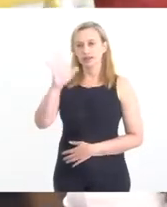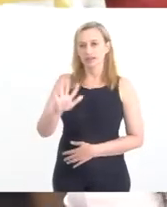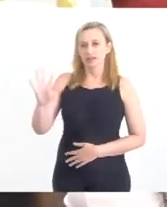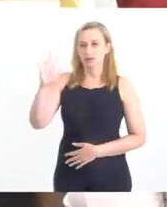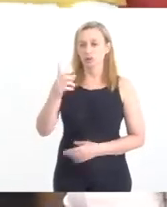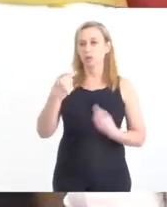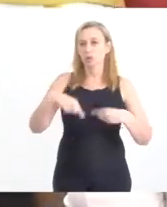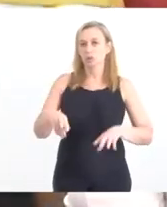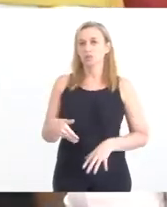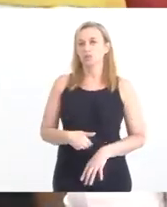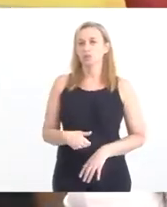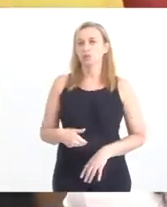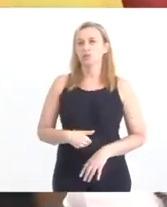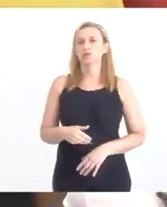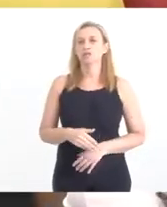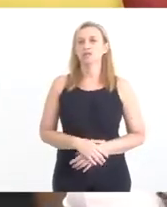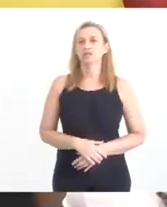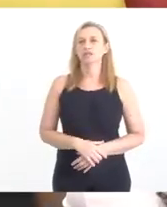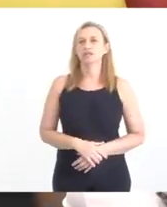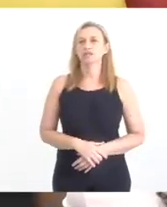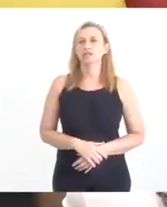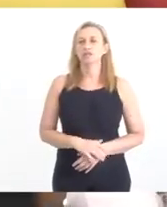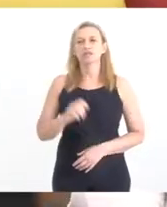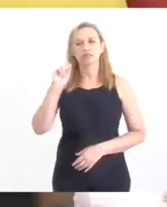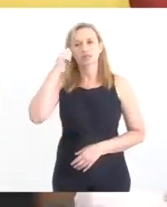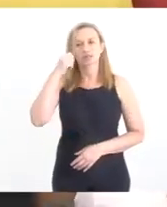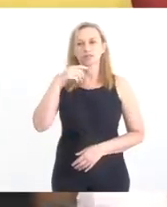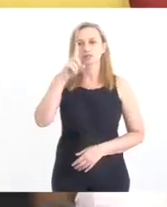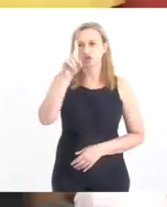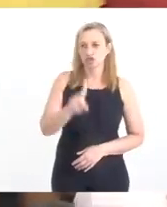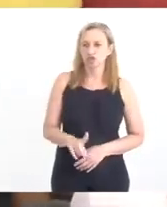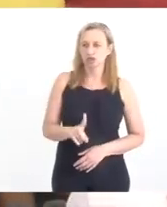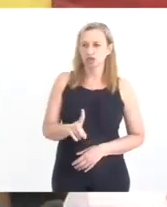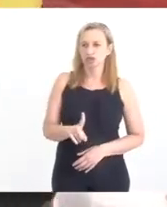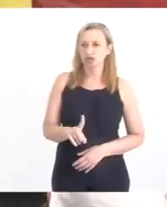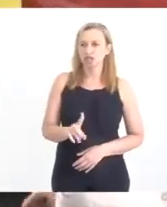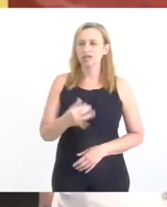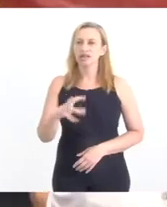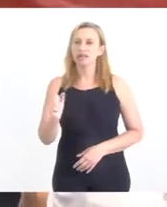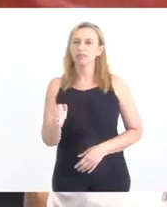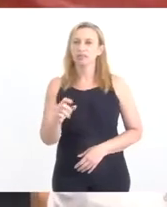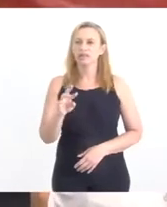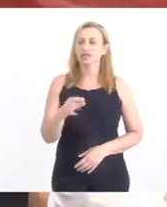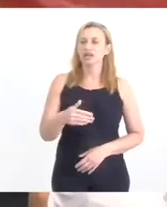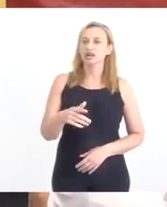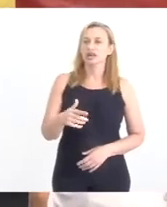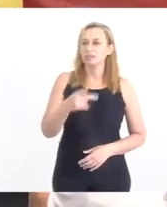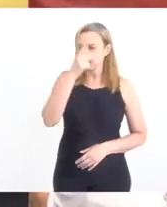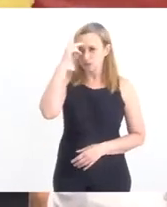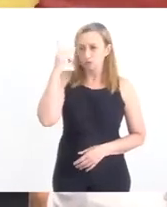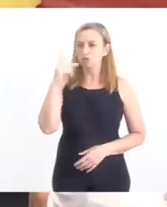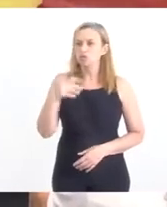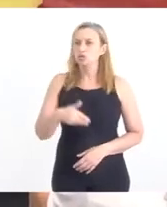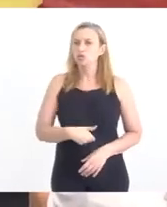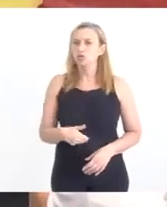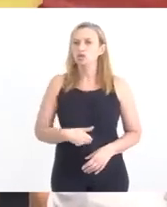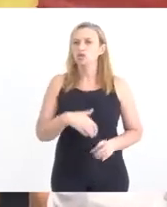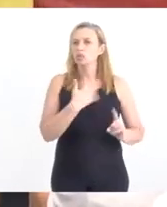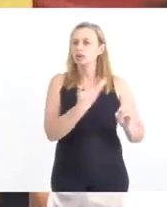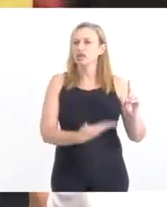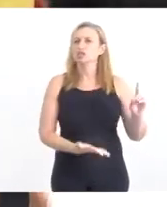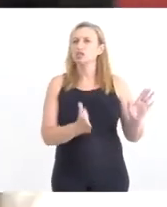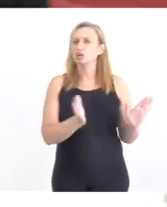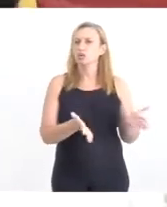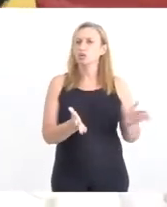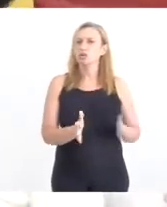contra a fome que a coalizão negra por direitos de ter feito a campanha Tem gente com fome e que vai receber a homenagem